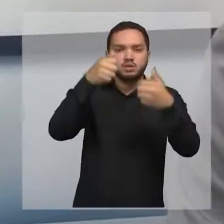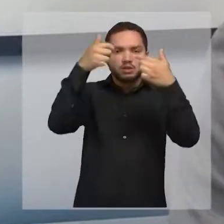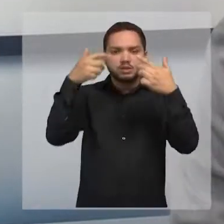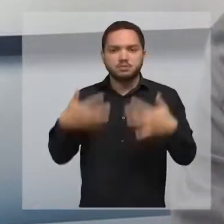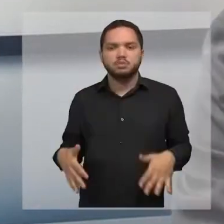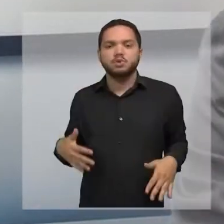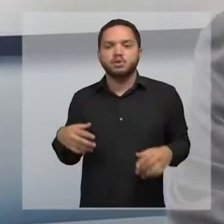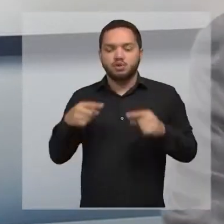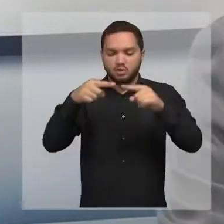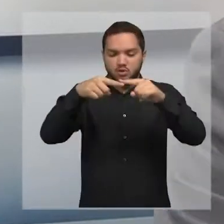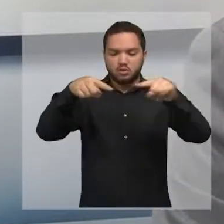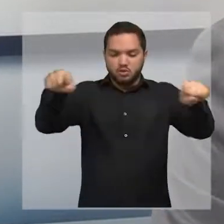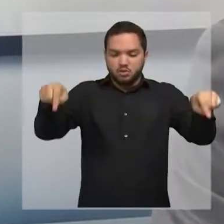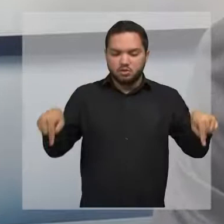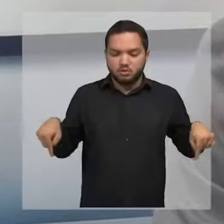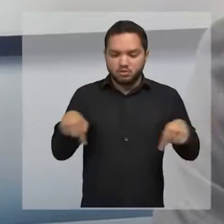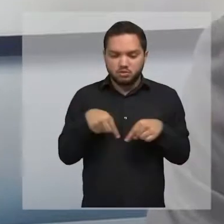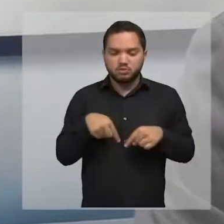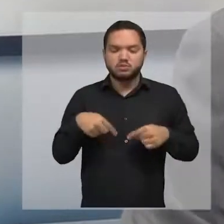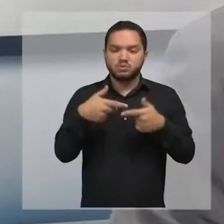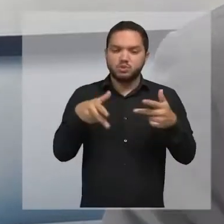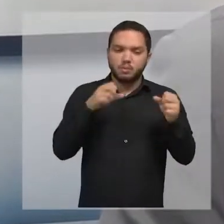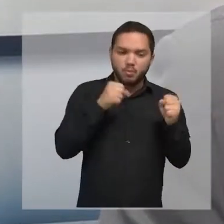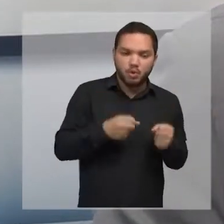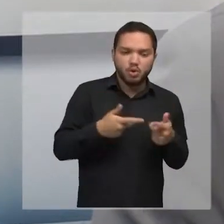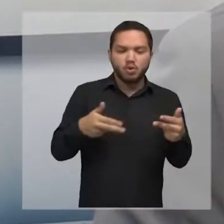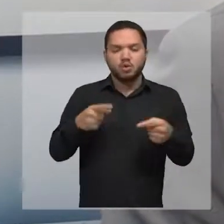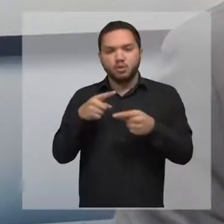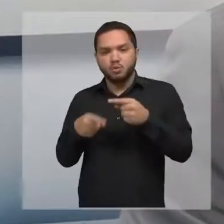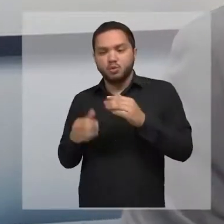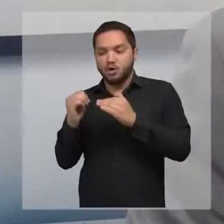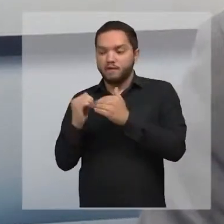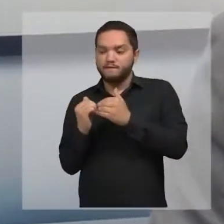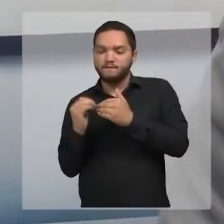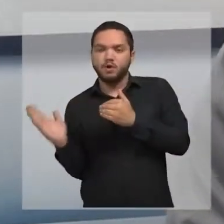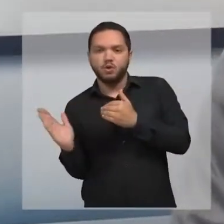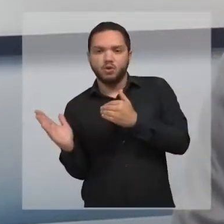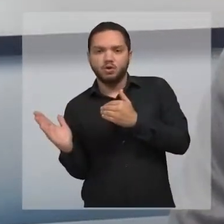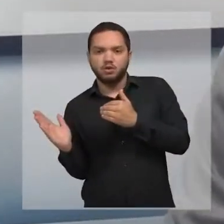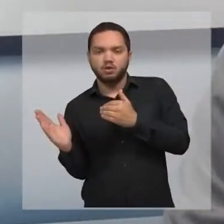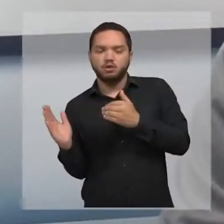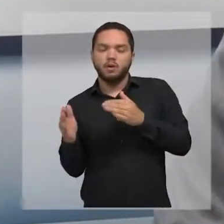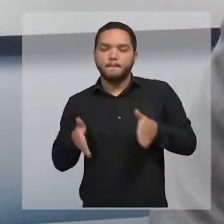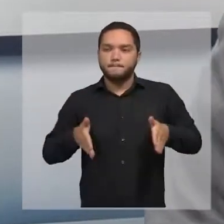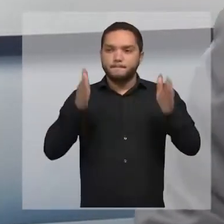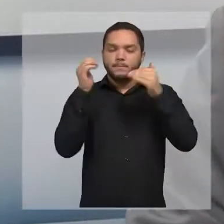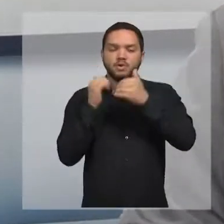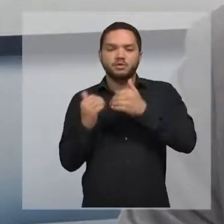diz ali o zoneamento de o que pode, o que não pode, do prédio para fora.